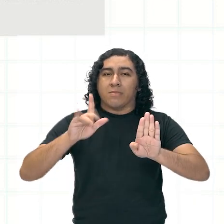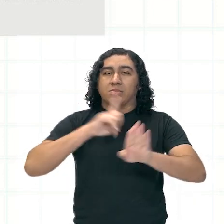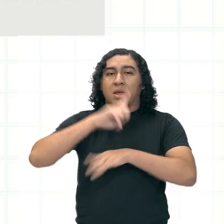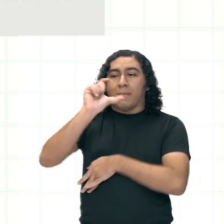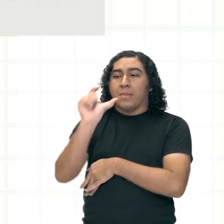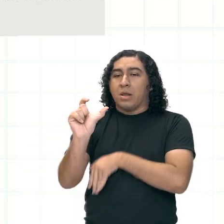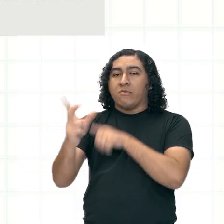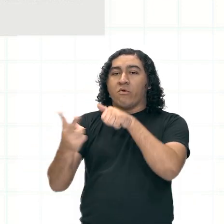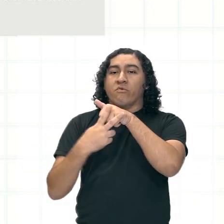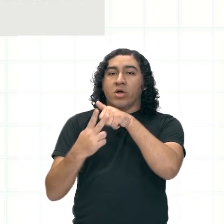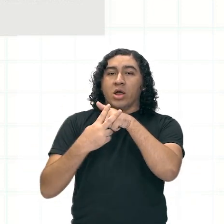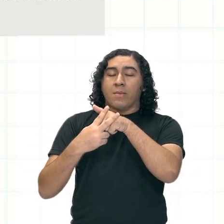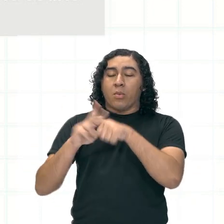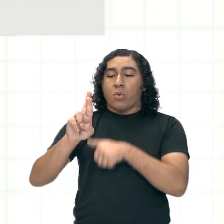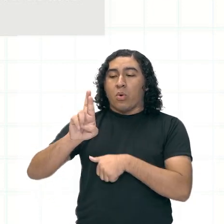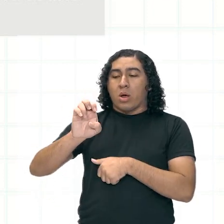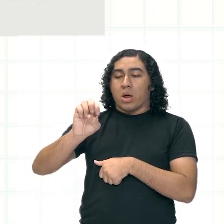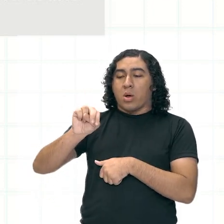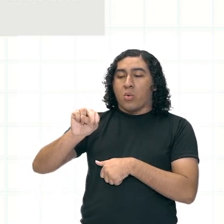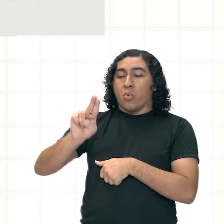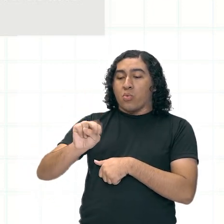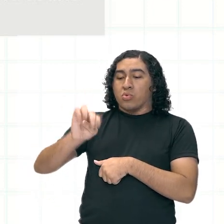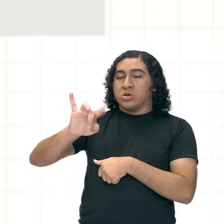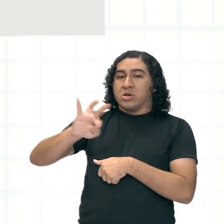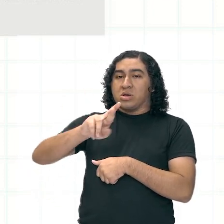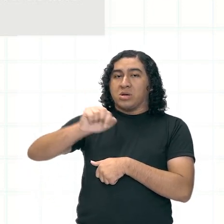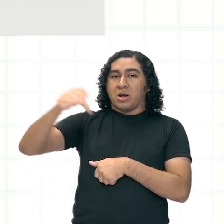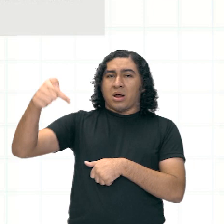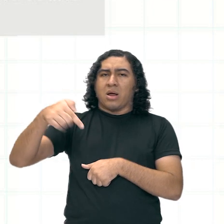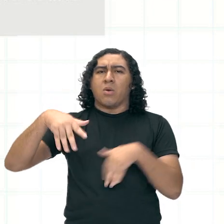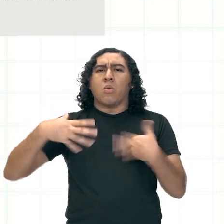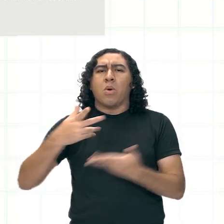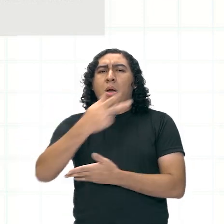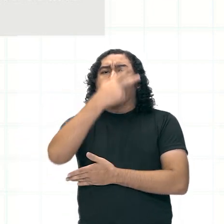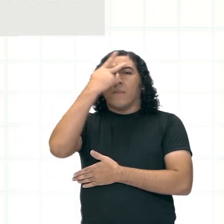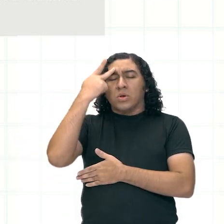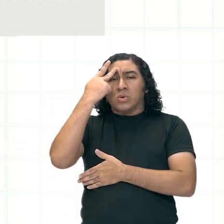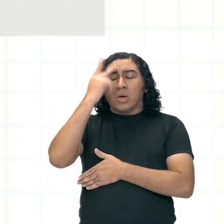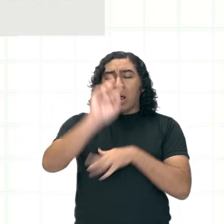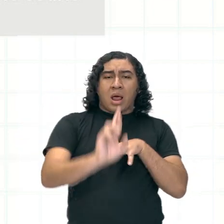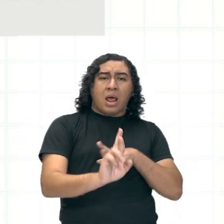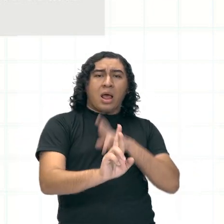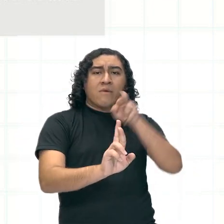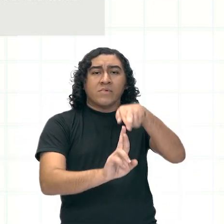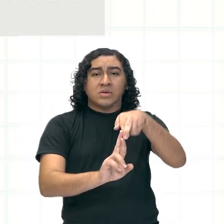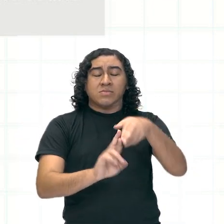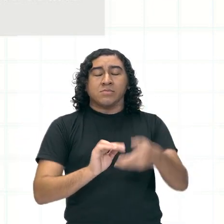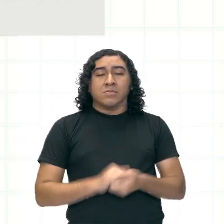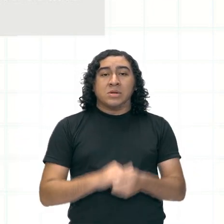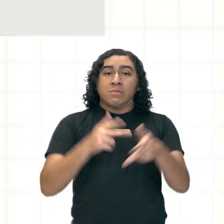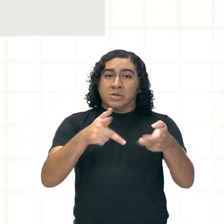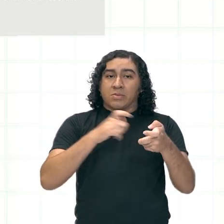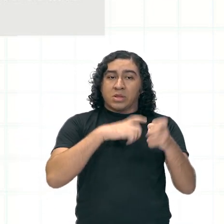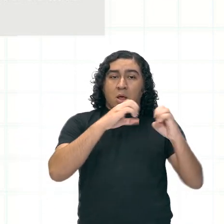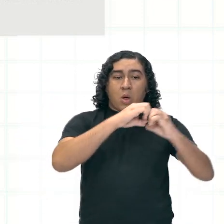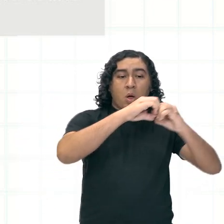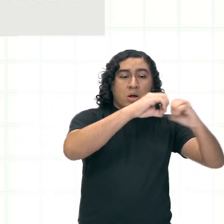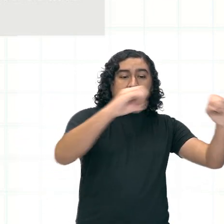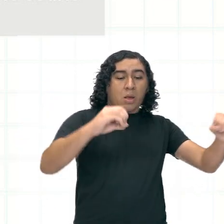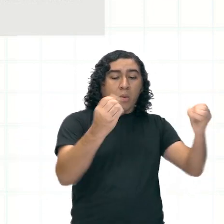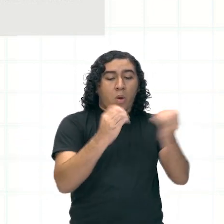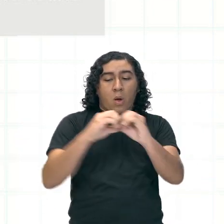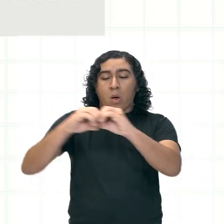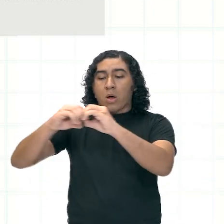destaquei para vocês este verbo aqui, reunirá. Quem é o sujeito dele? certo? Perceba que nós temos um período composto aí, ó.